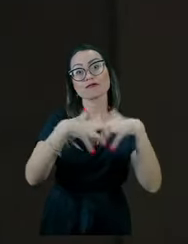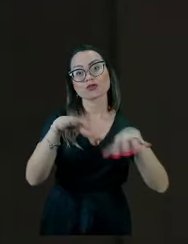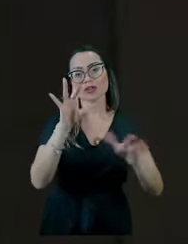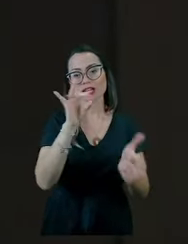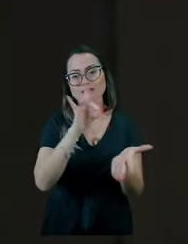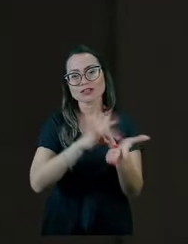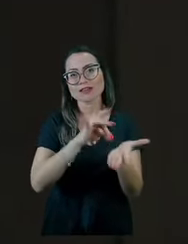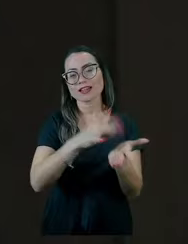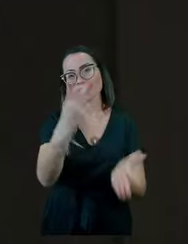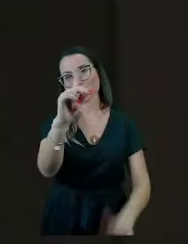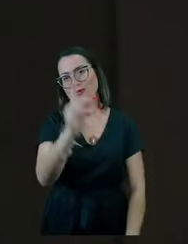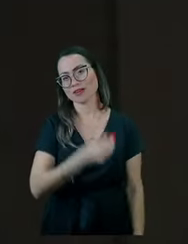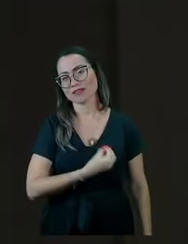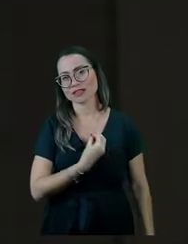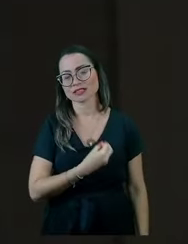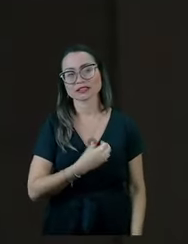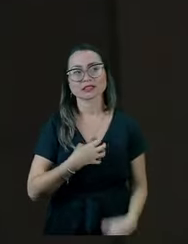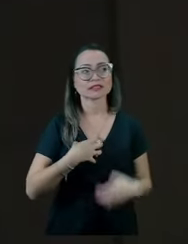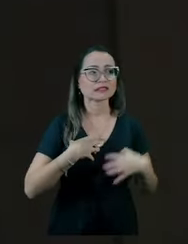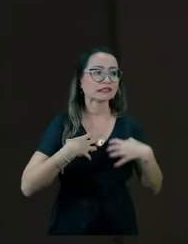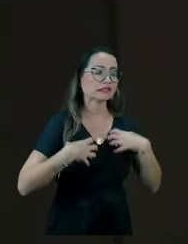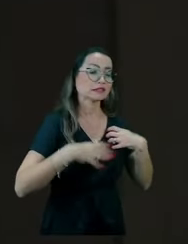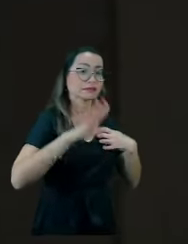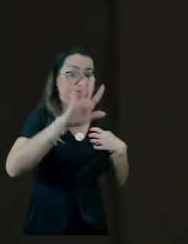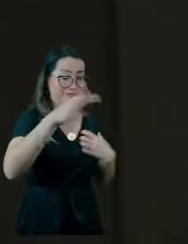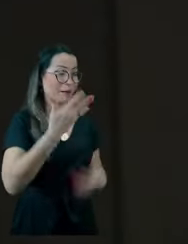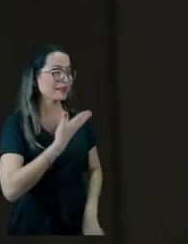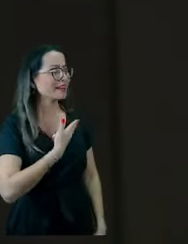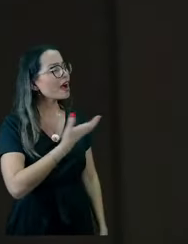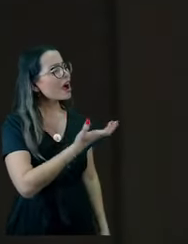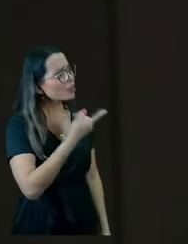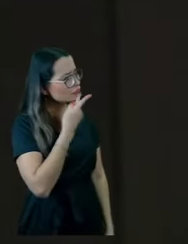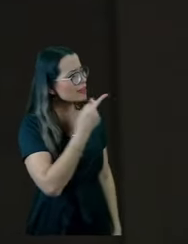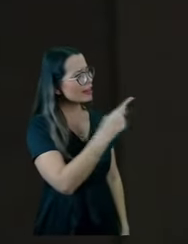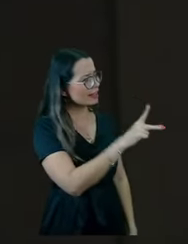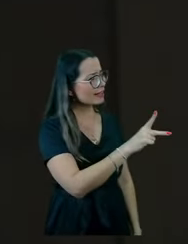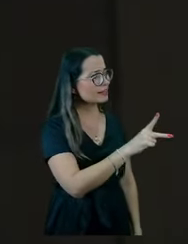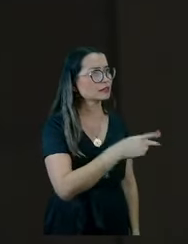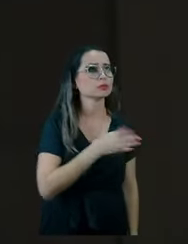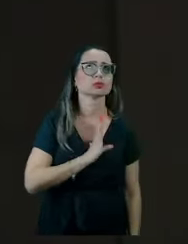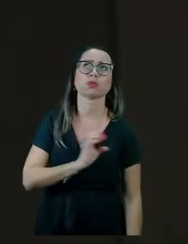É desconfortável. Quando ela vem dizer assim, eu quero te falar uma coisa, teu coração até acelera.